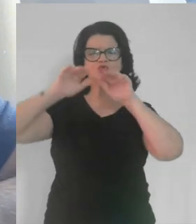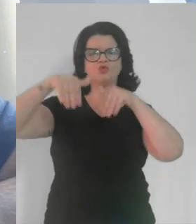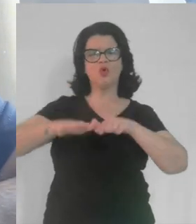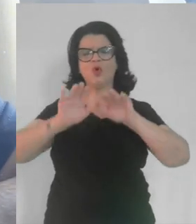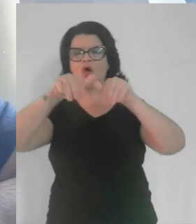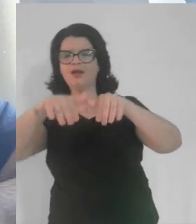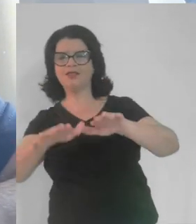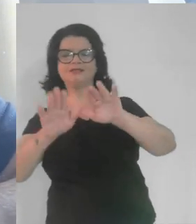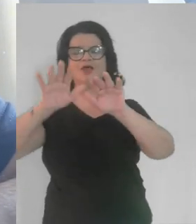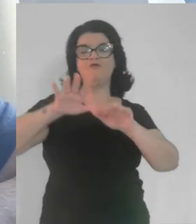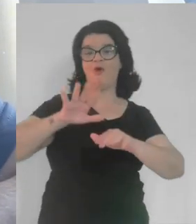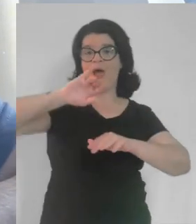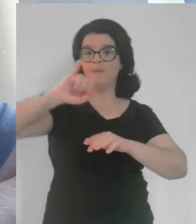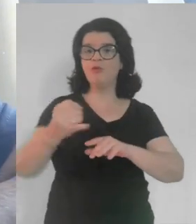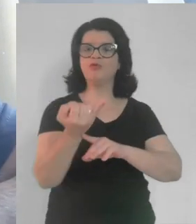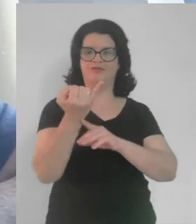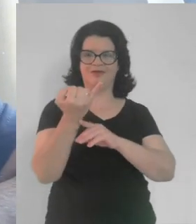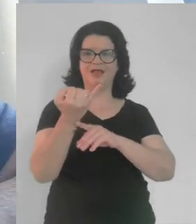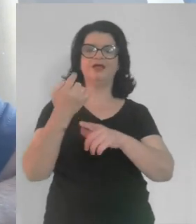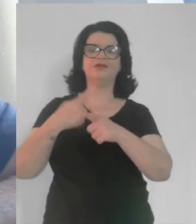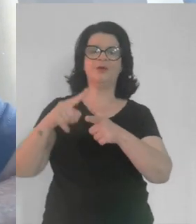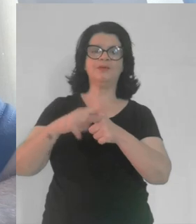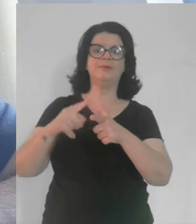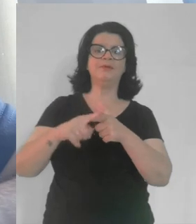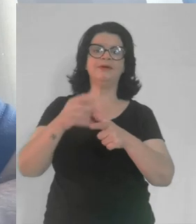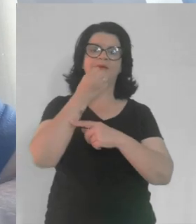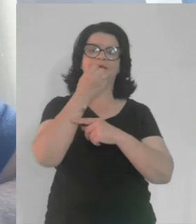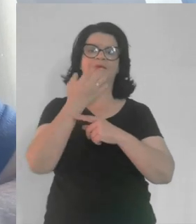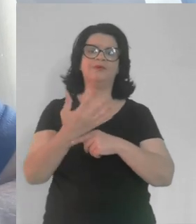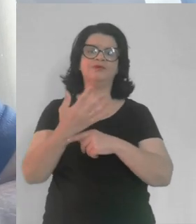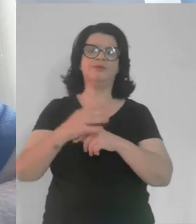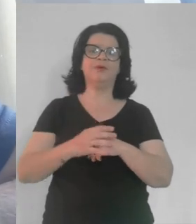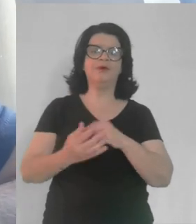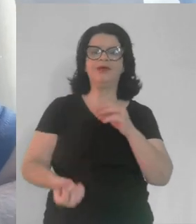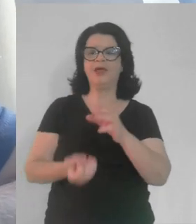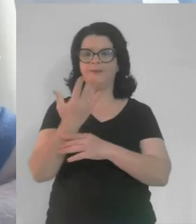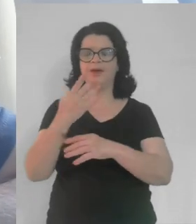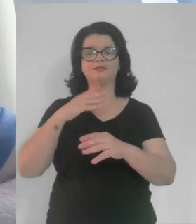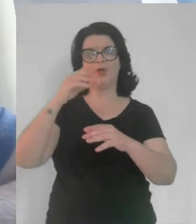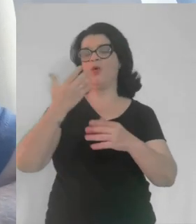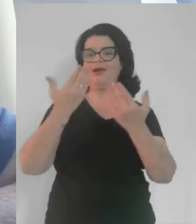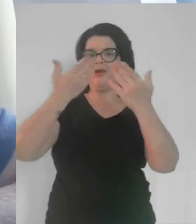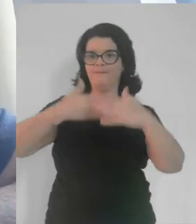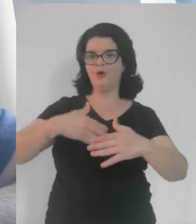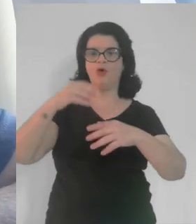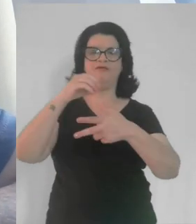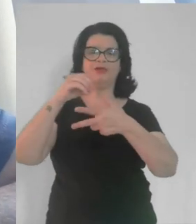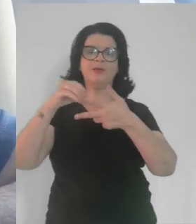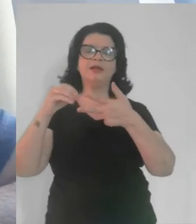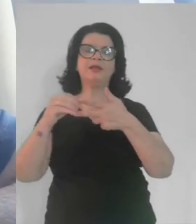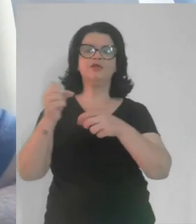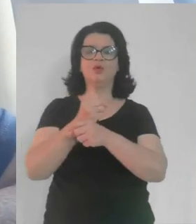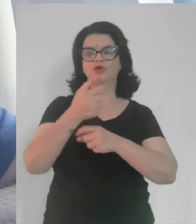vou aproveitar e pegar o gancho de um probleminha muito bom que apareceu na prova do Enem do ano